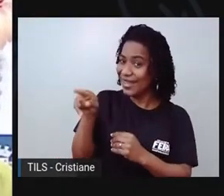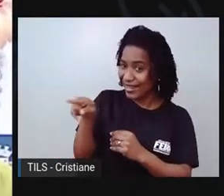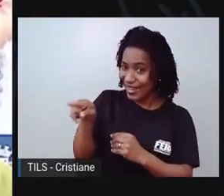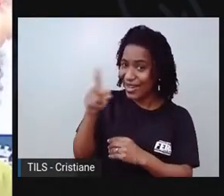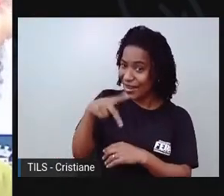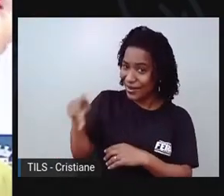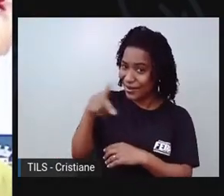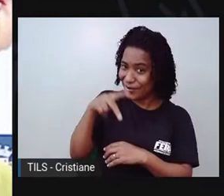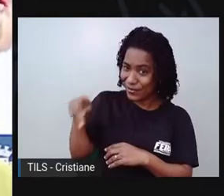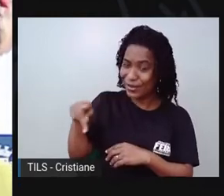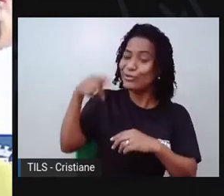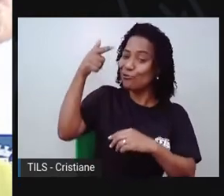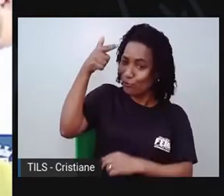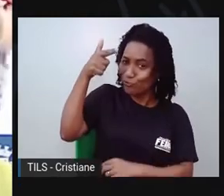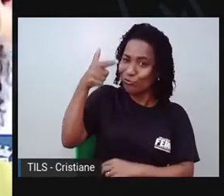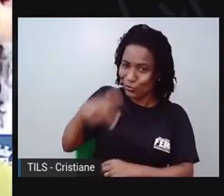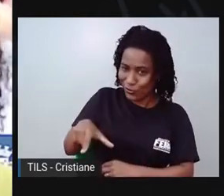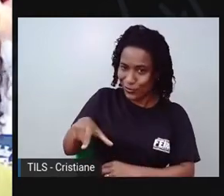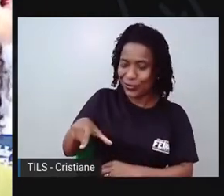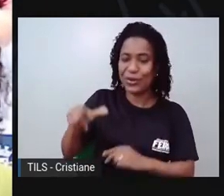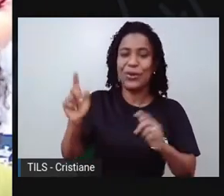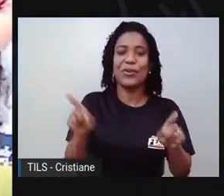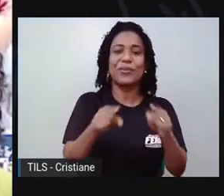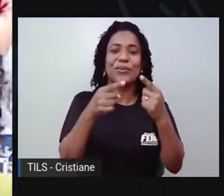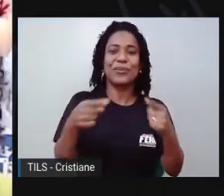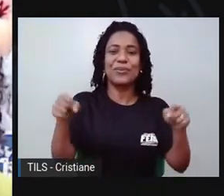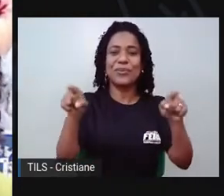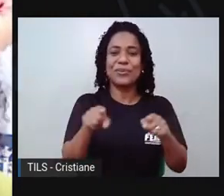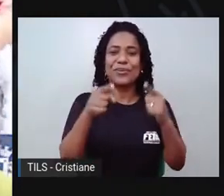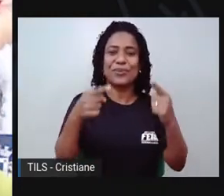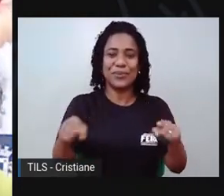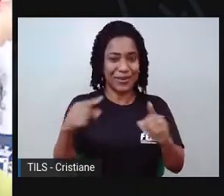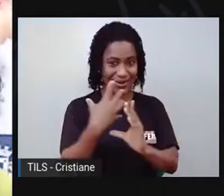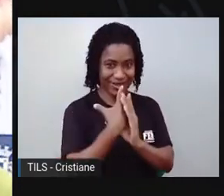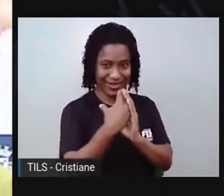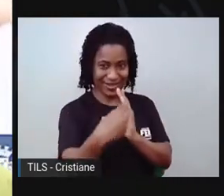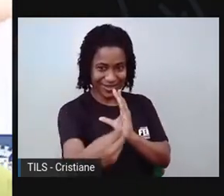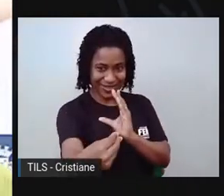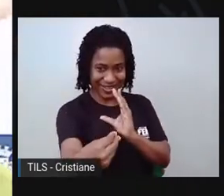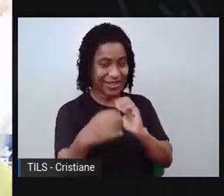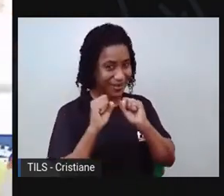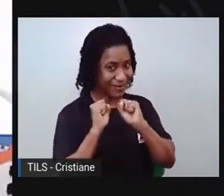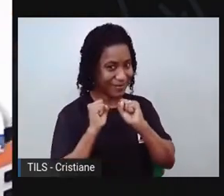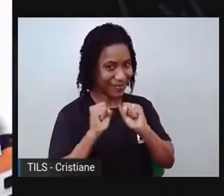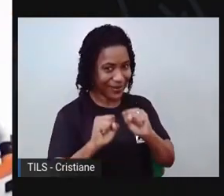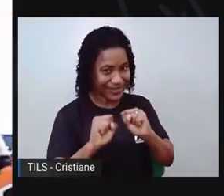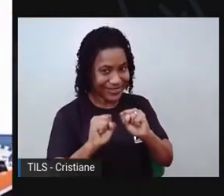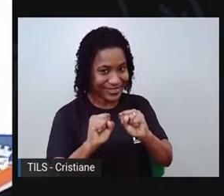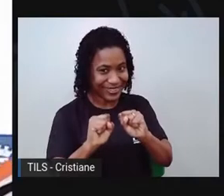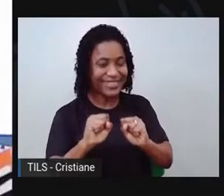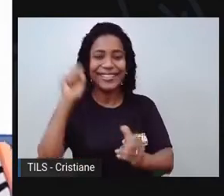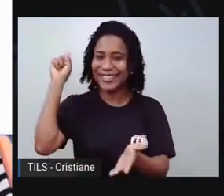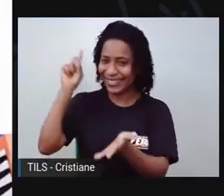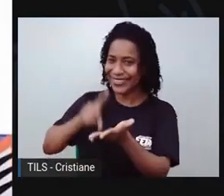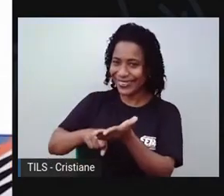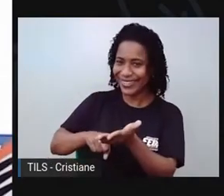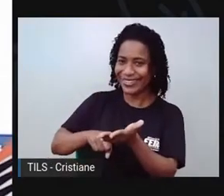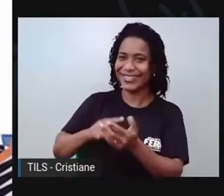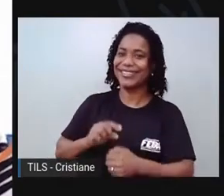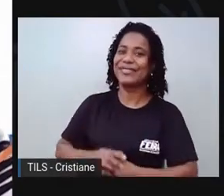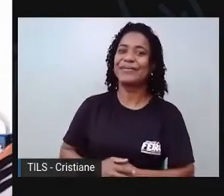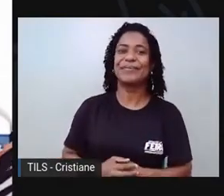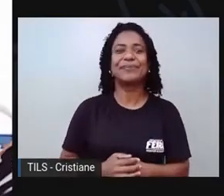a gente fazer os movimentos daí de casa? Boa ideia? Boa ideia. Pode ser, Procy? Pode. Então vamos lá.